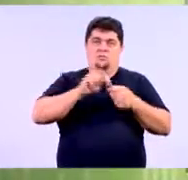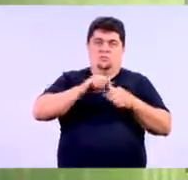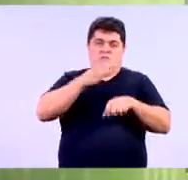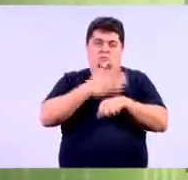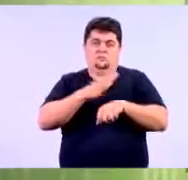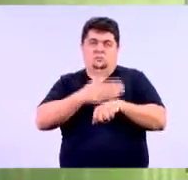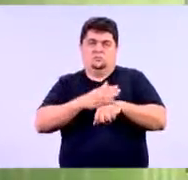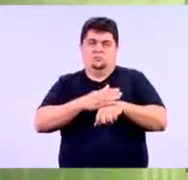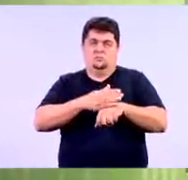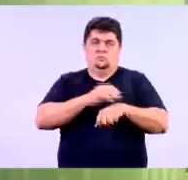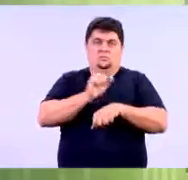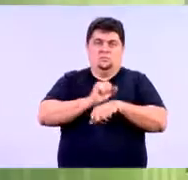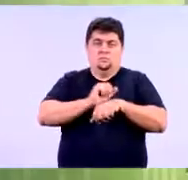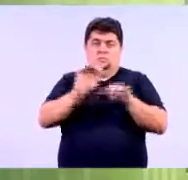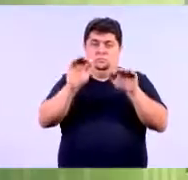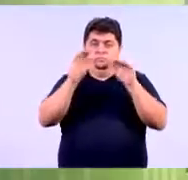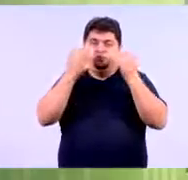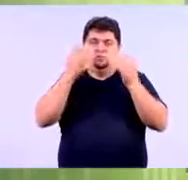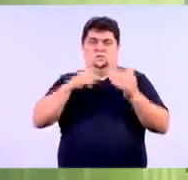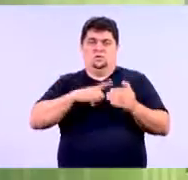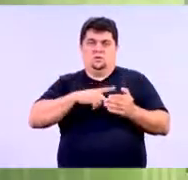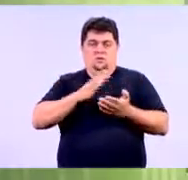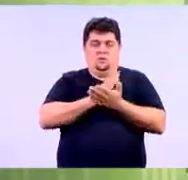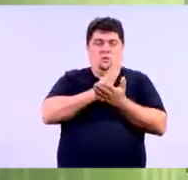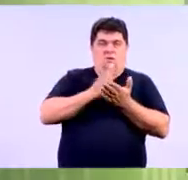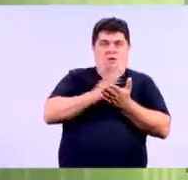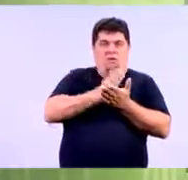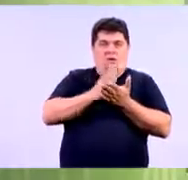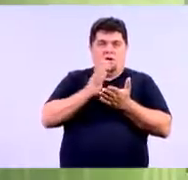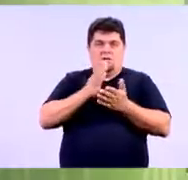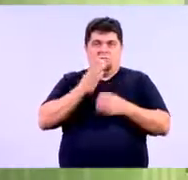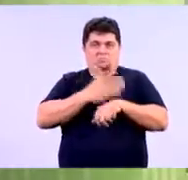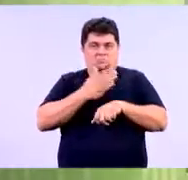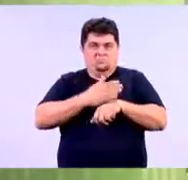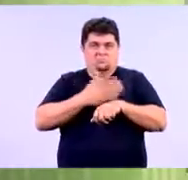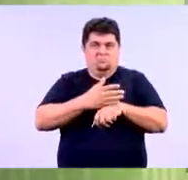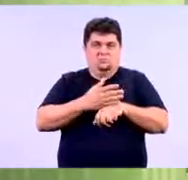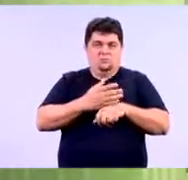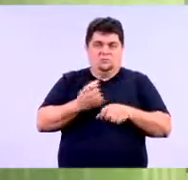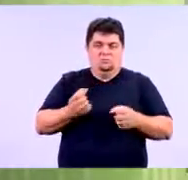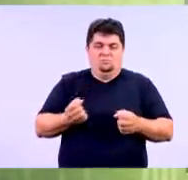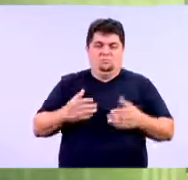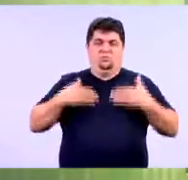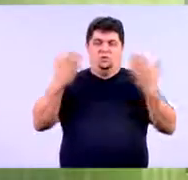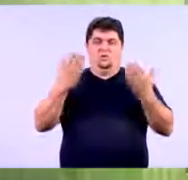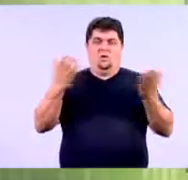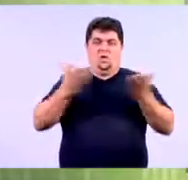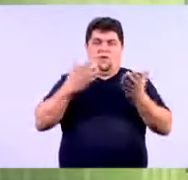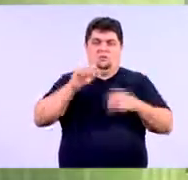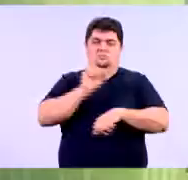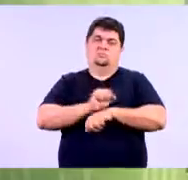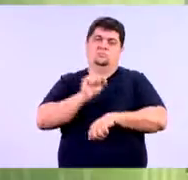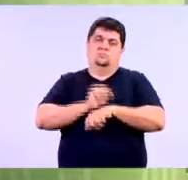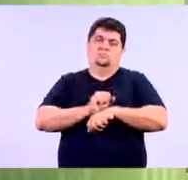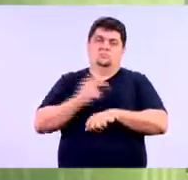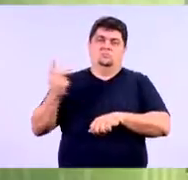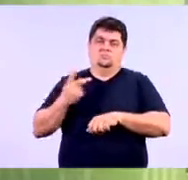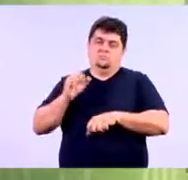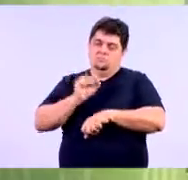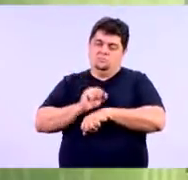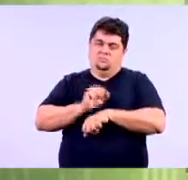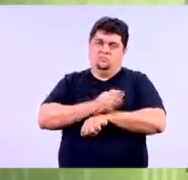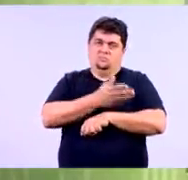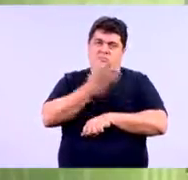atividade. Espero que vocês prestem atenção, que tem algumas pegadinhas aí nos exercícios e tragam para nós. Estamos aqui, professor Cristiano e